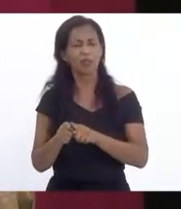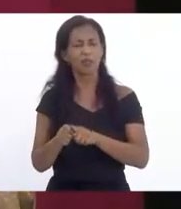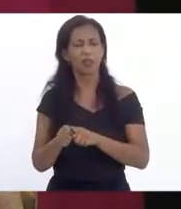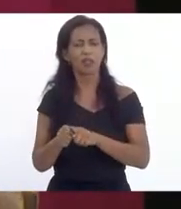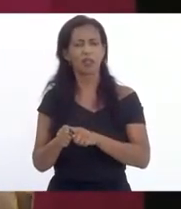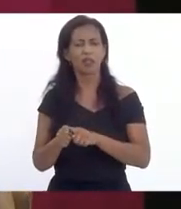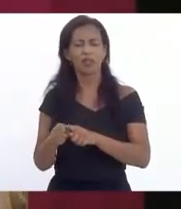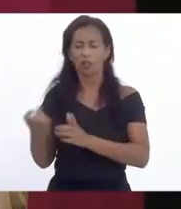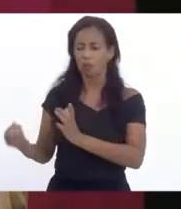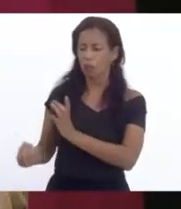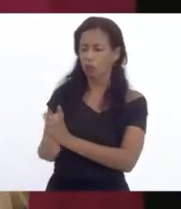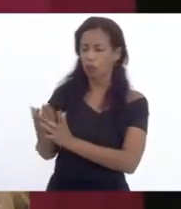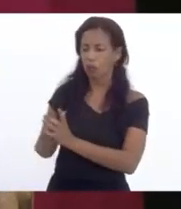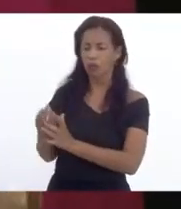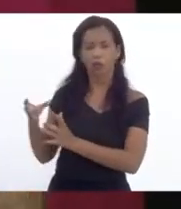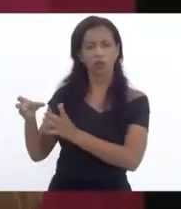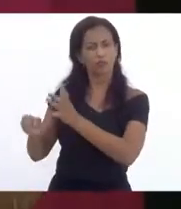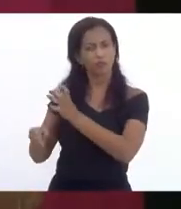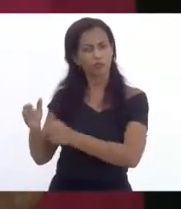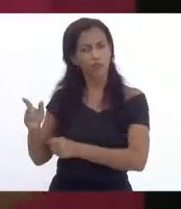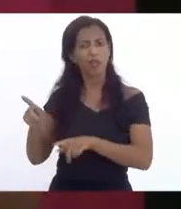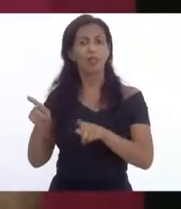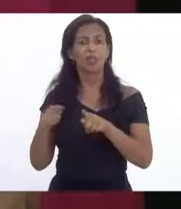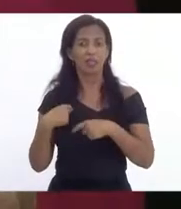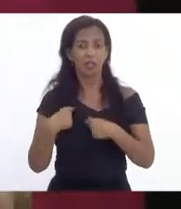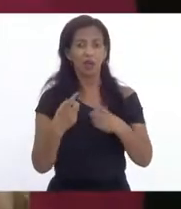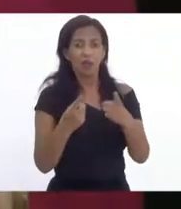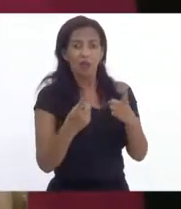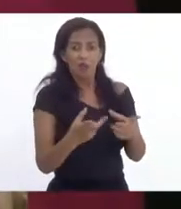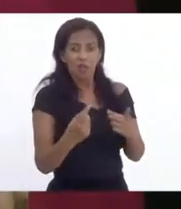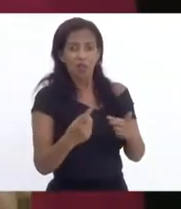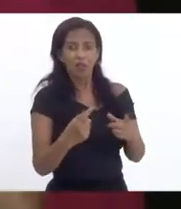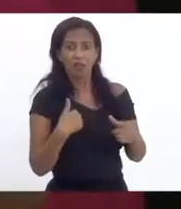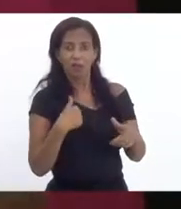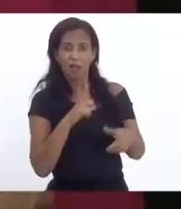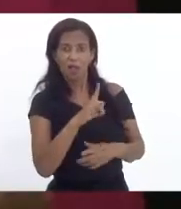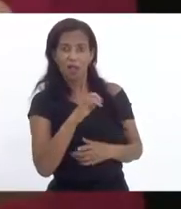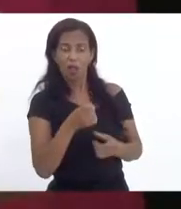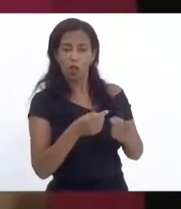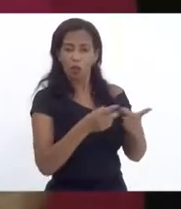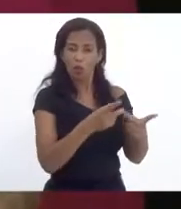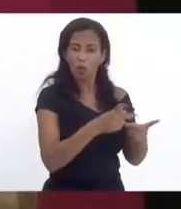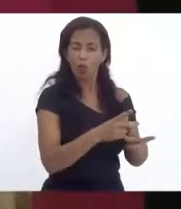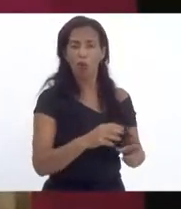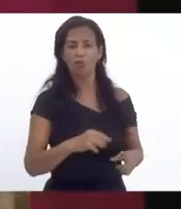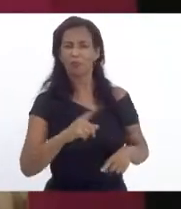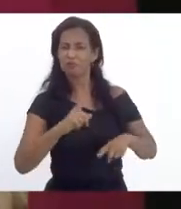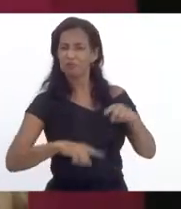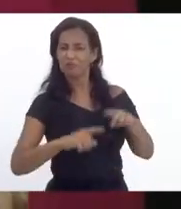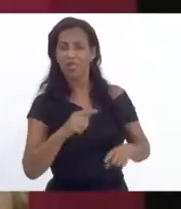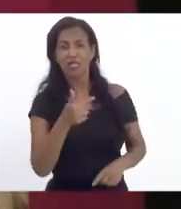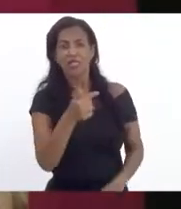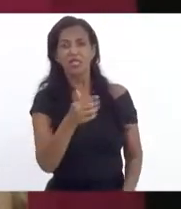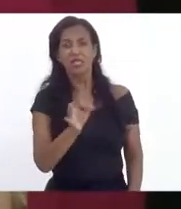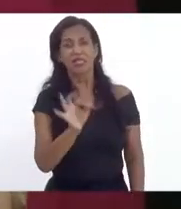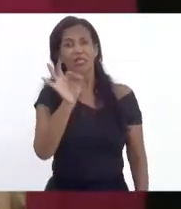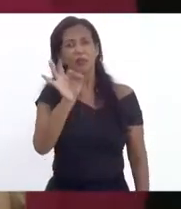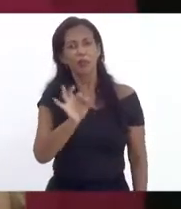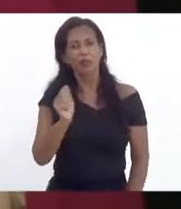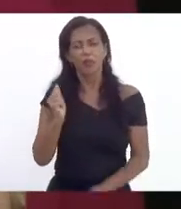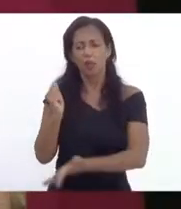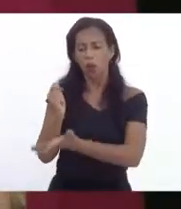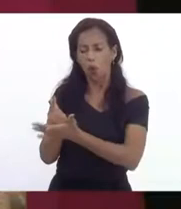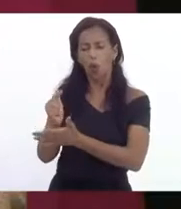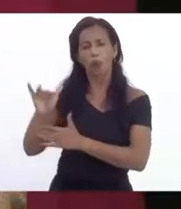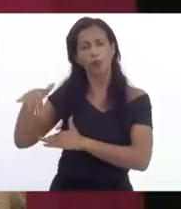da cadeia produtiva de leite, que eu vendo na minha loja, leite, derivado de leite, 70% vem tudo de